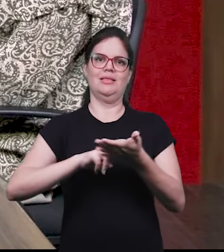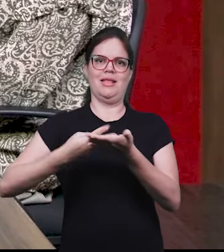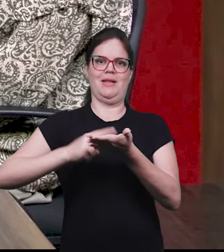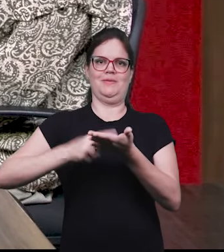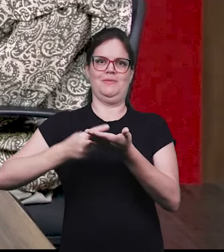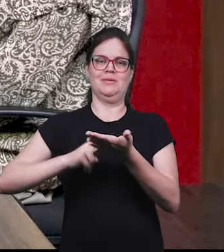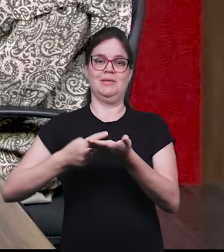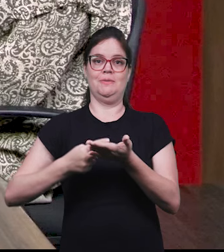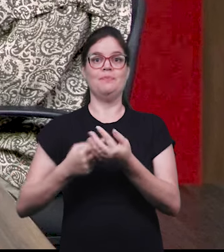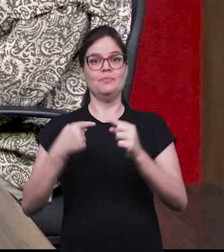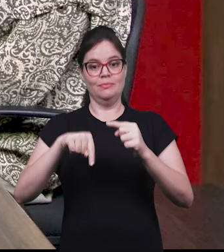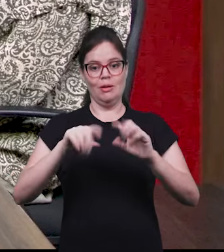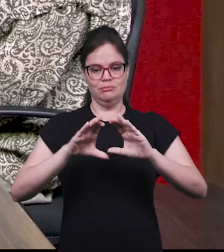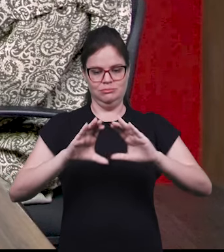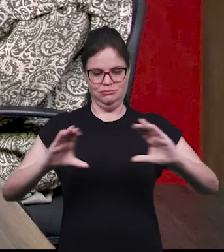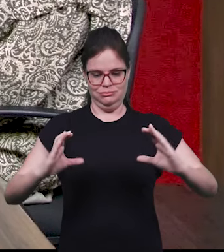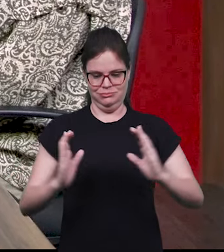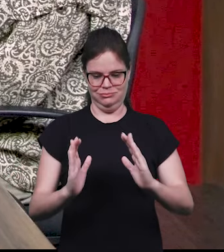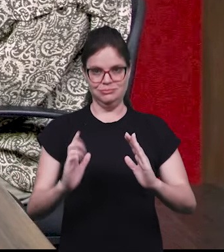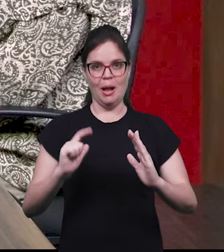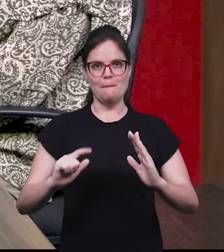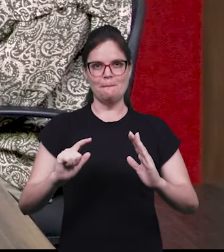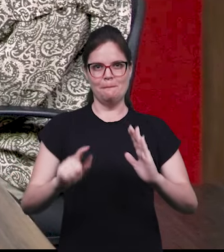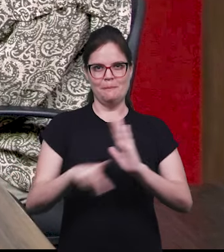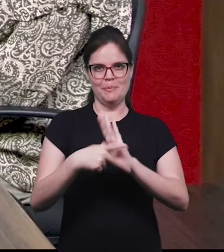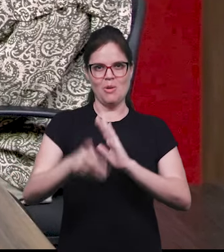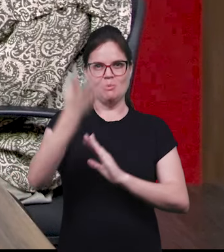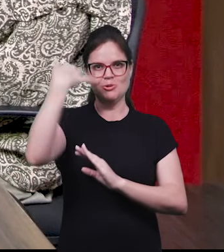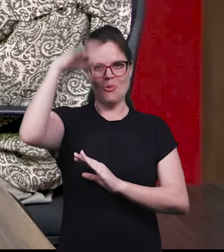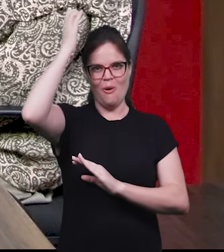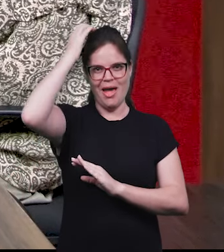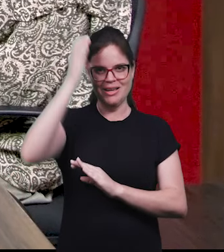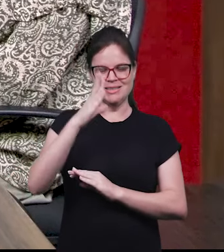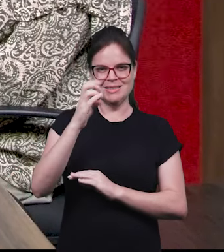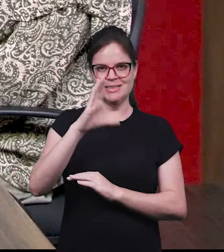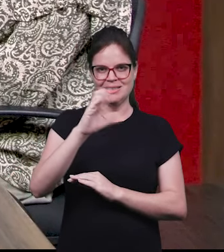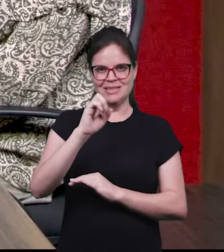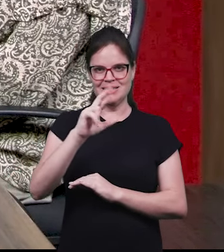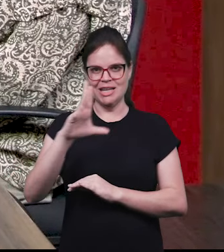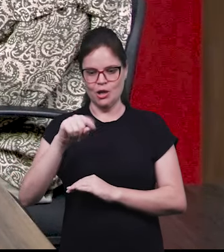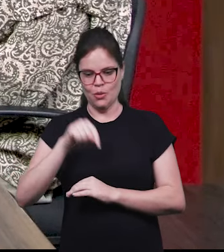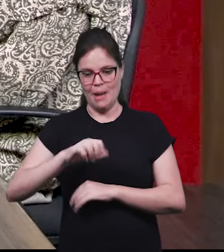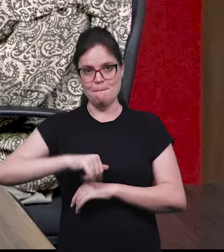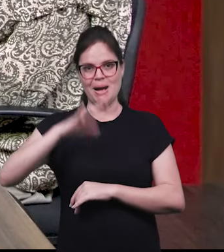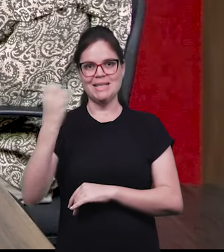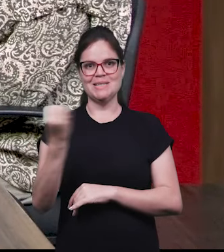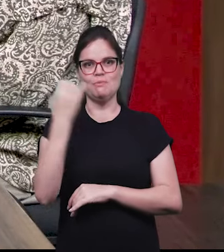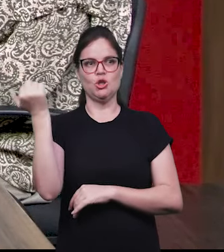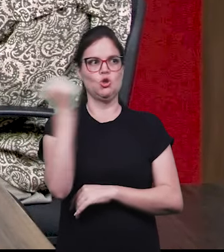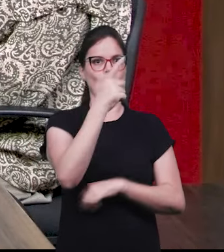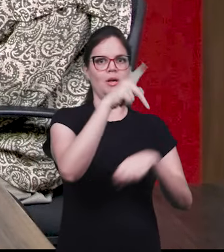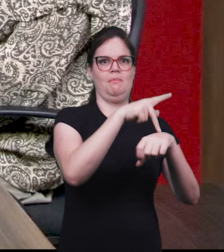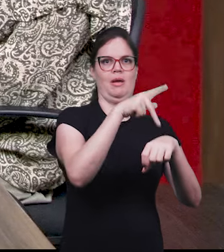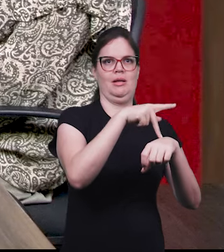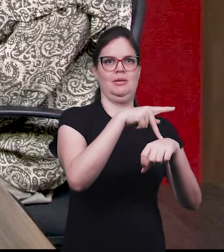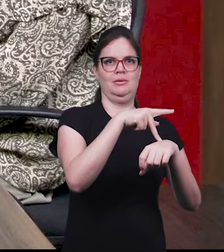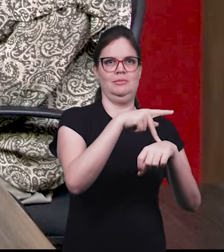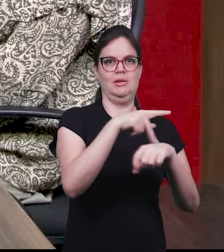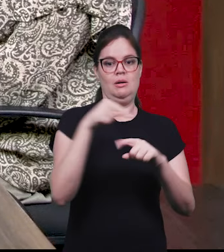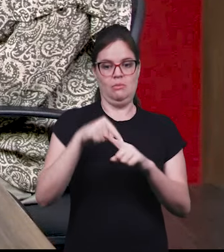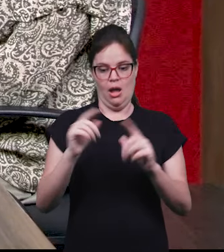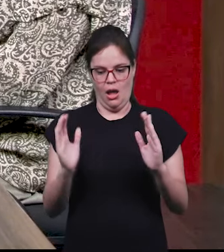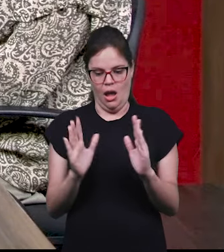Mas parece que o cilindro de Ciro é mais importante que essa pedra, porque esse cilindro está